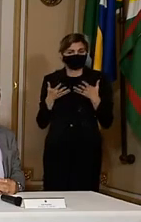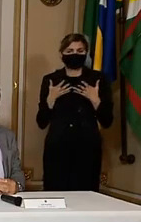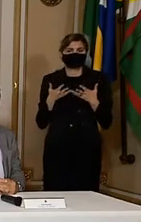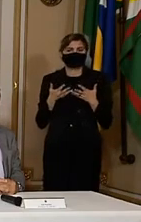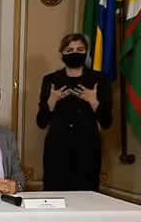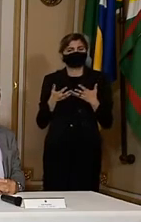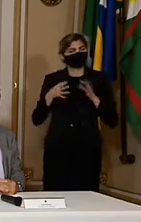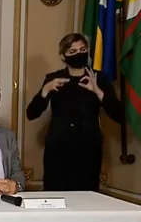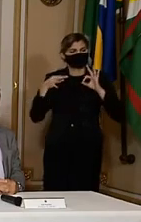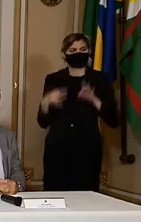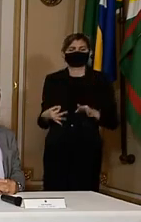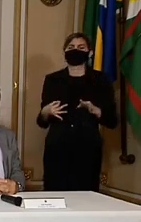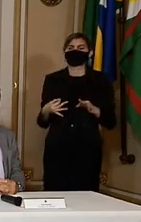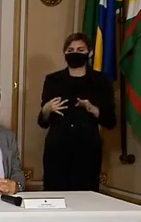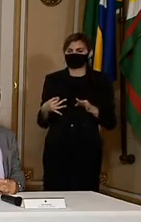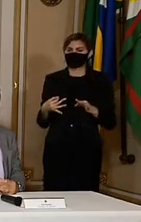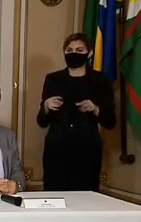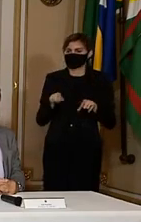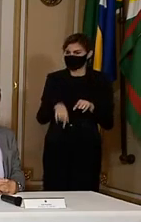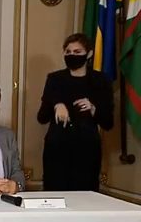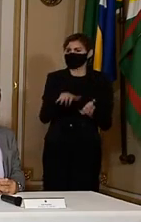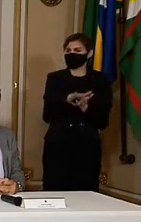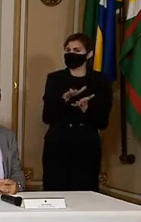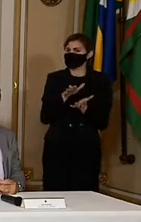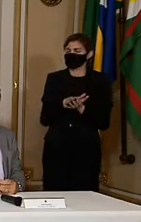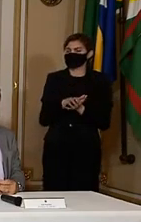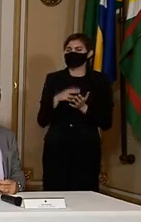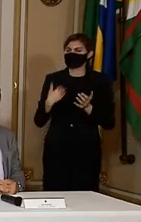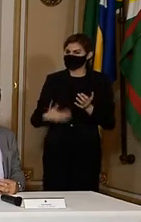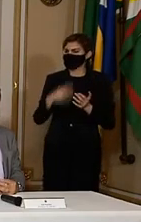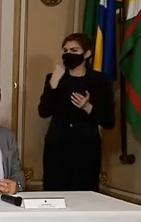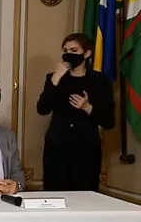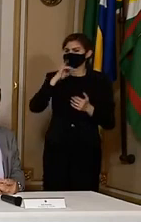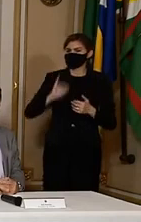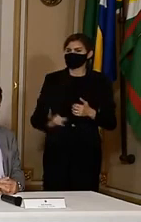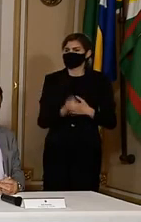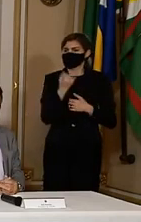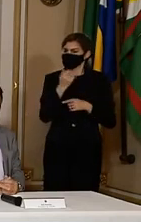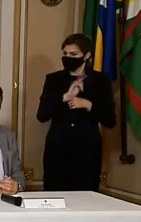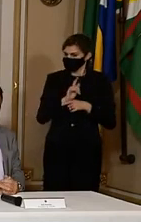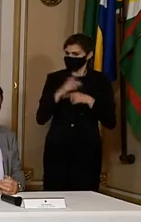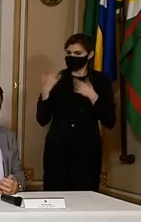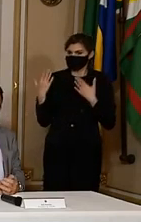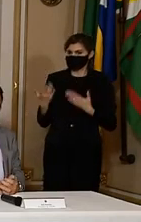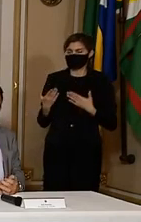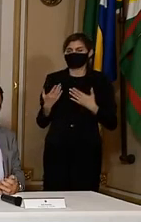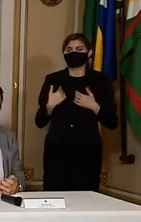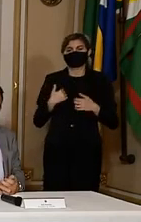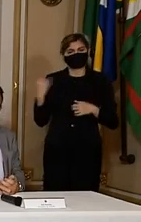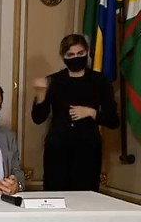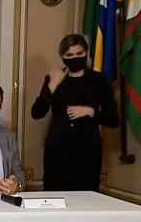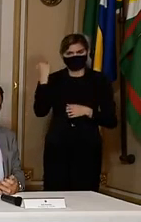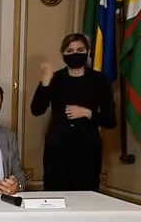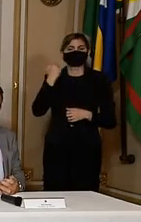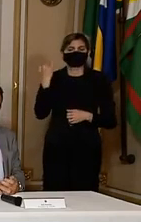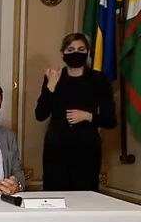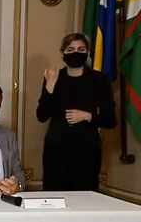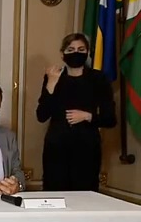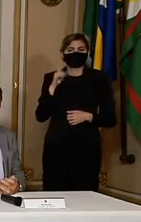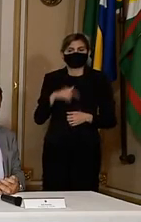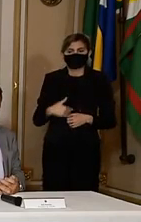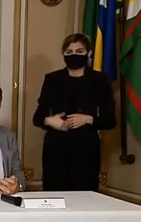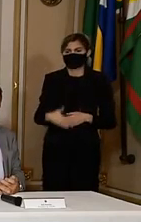efetivamente que dê certo também em Pernambuco vamos aproveitar a gestão que a fundamental